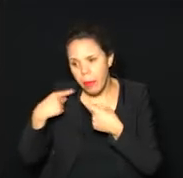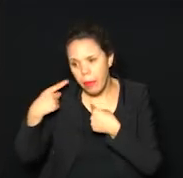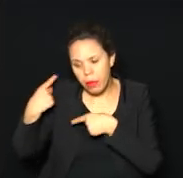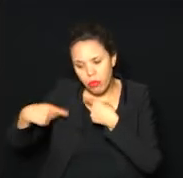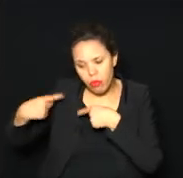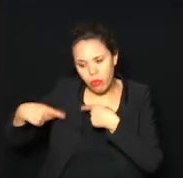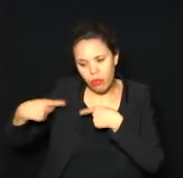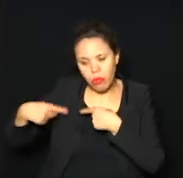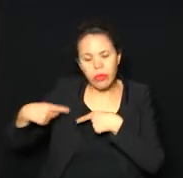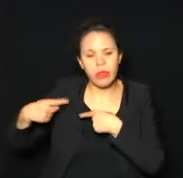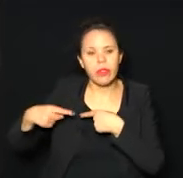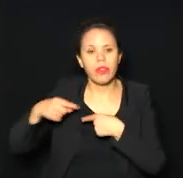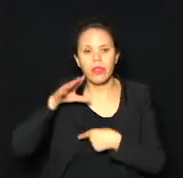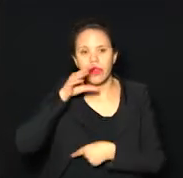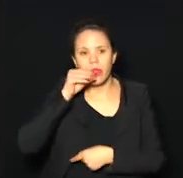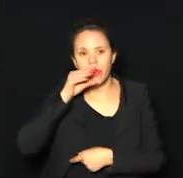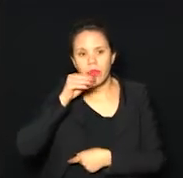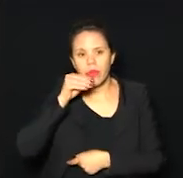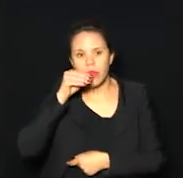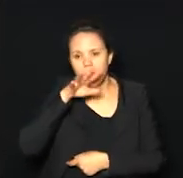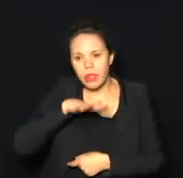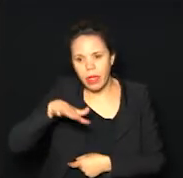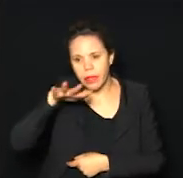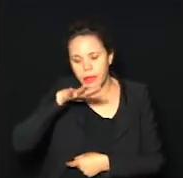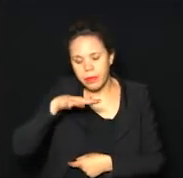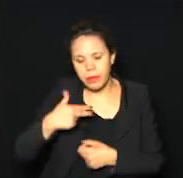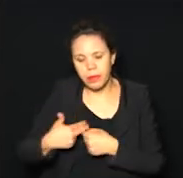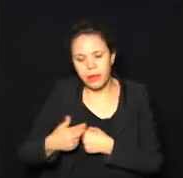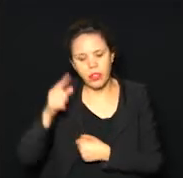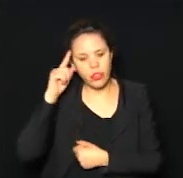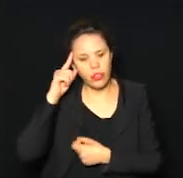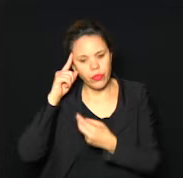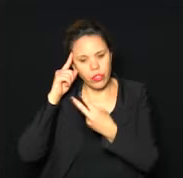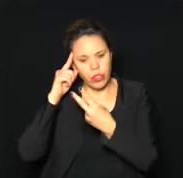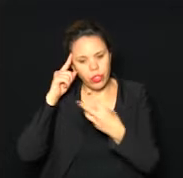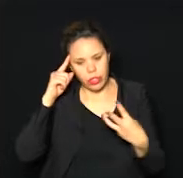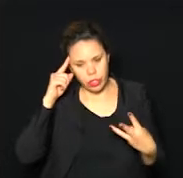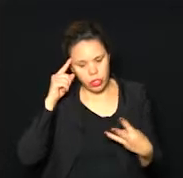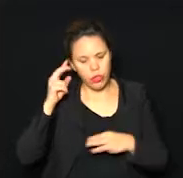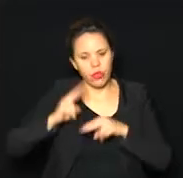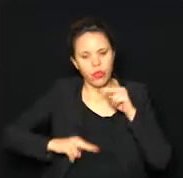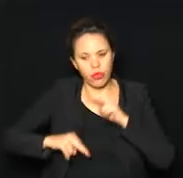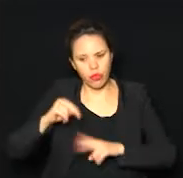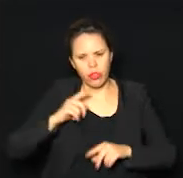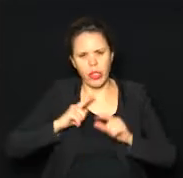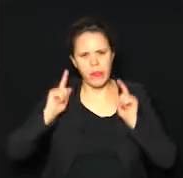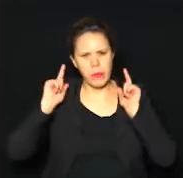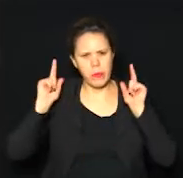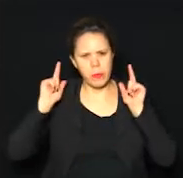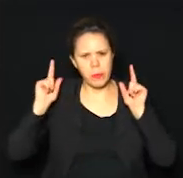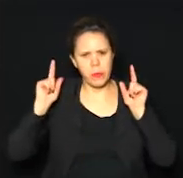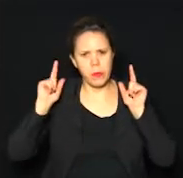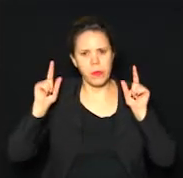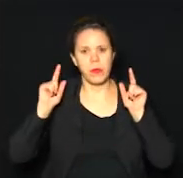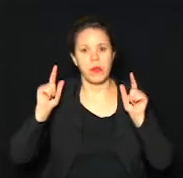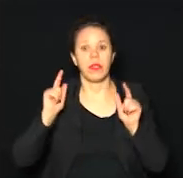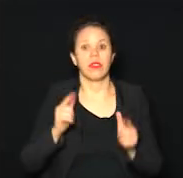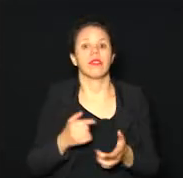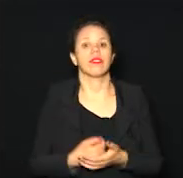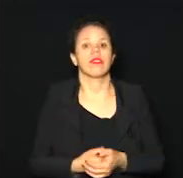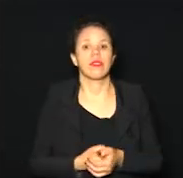com as trabalhadoras e os trabalhadores. No dia 23 de junho, teve uma manifestação, que eu acredito que,